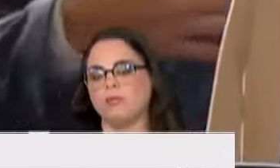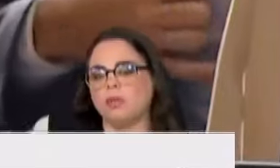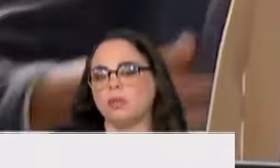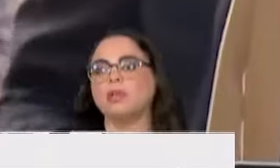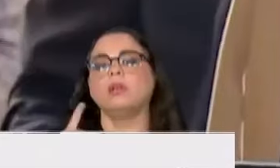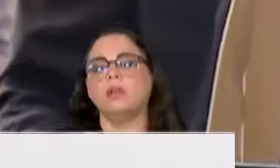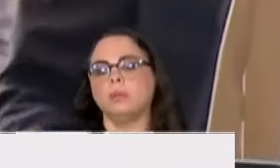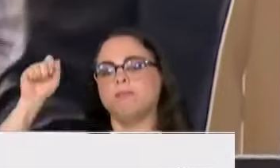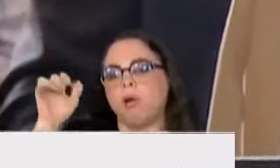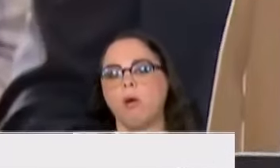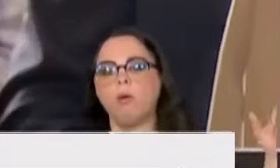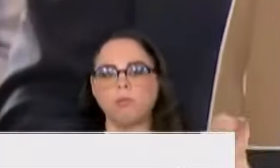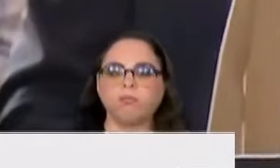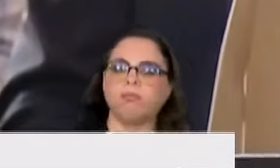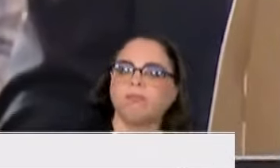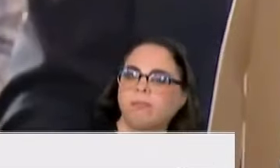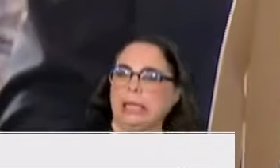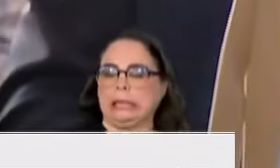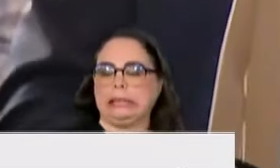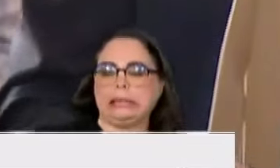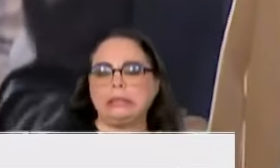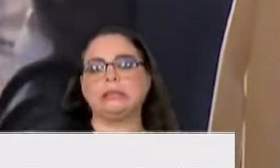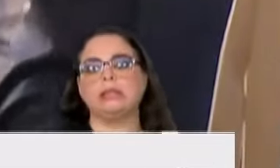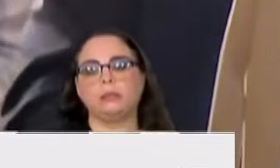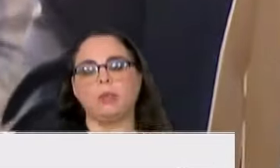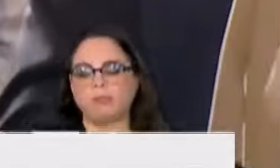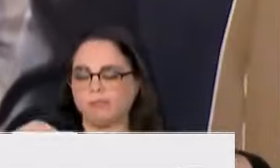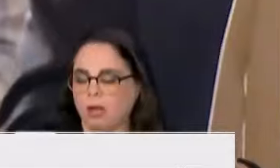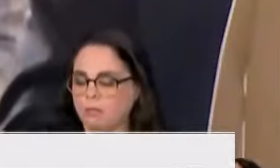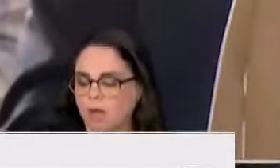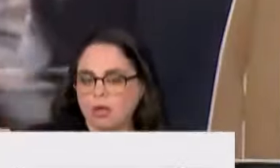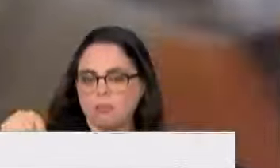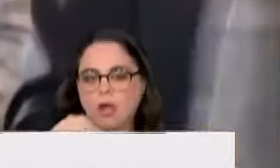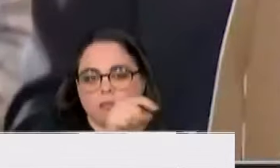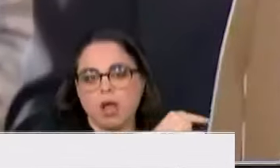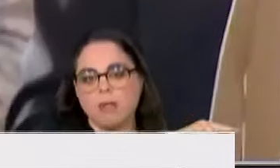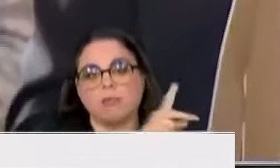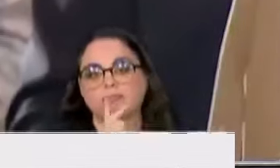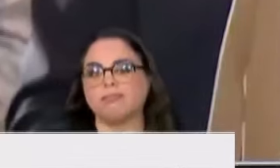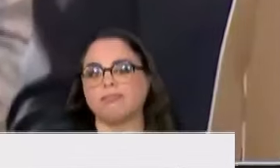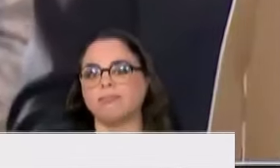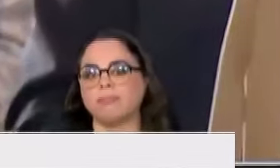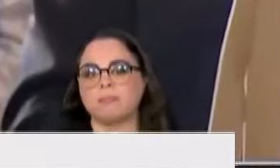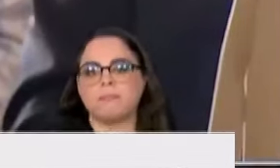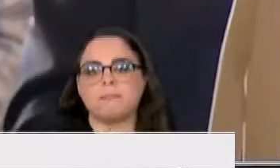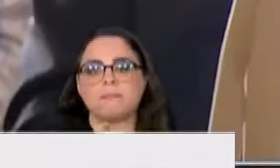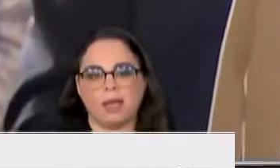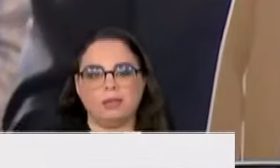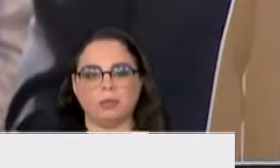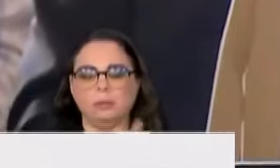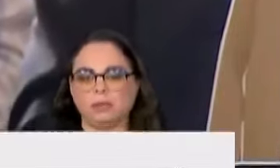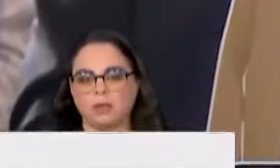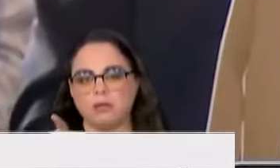os bombardeiros estão se intensificando ao redor do aeroporto em